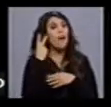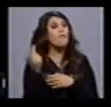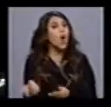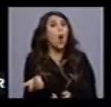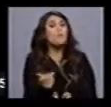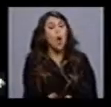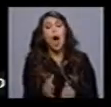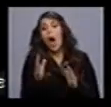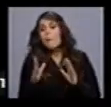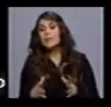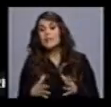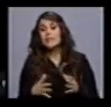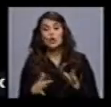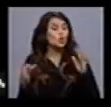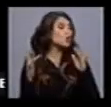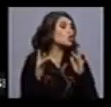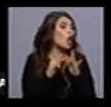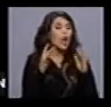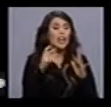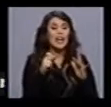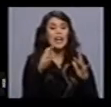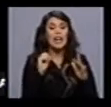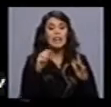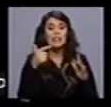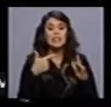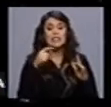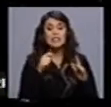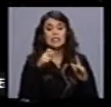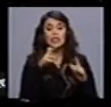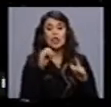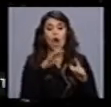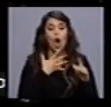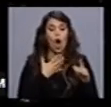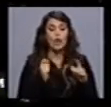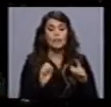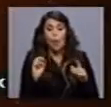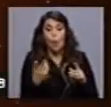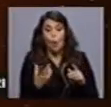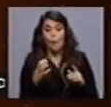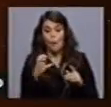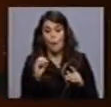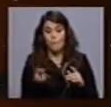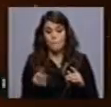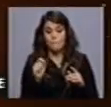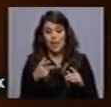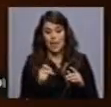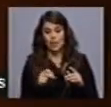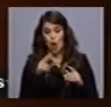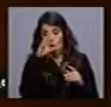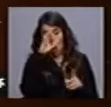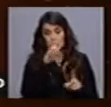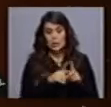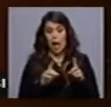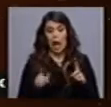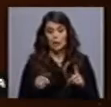basta o impacto de um asteroide ou de um cometa, pode até não ser preciso uma grande velocidade de impacto, de modo a que estas moléculas,